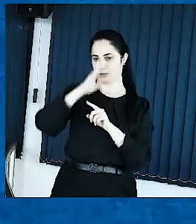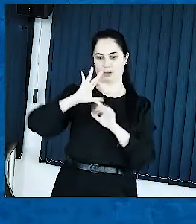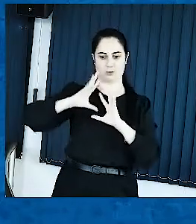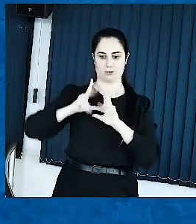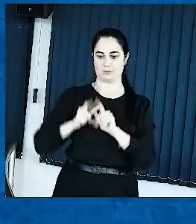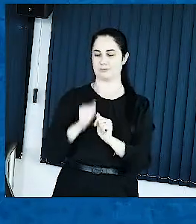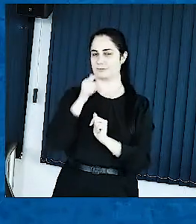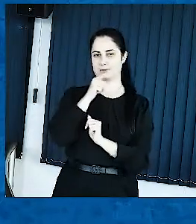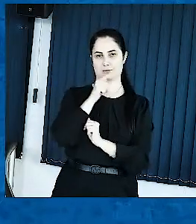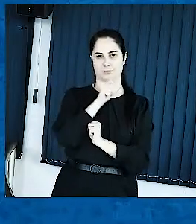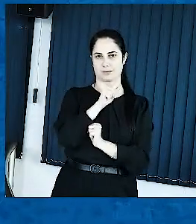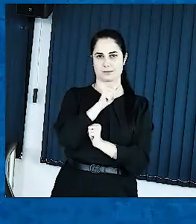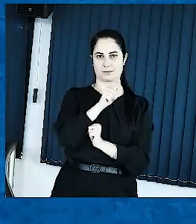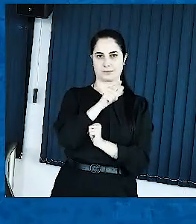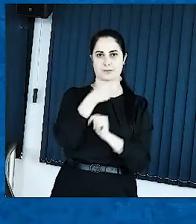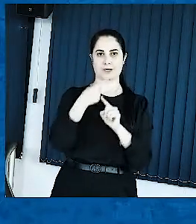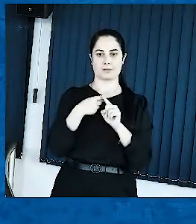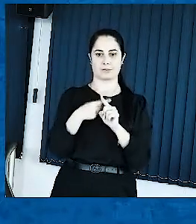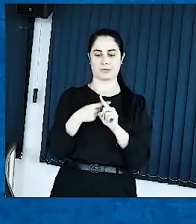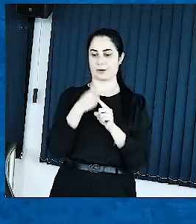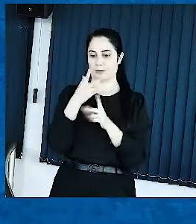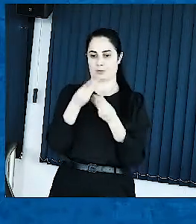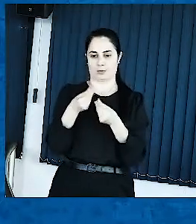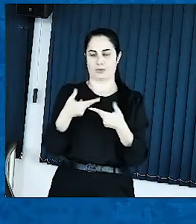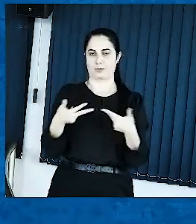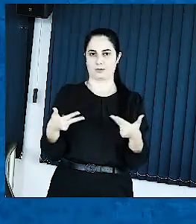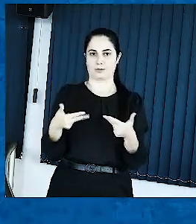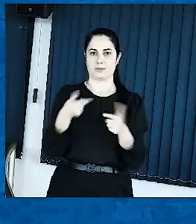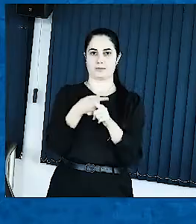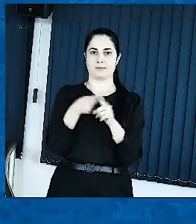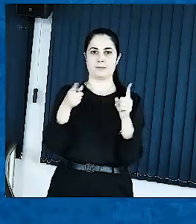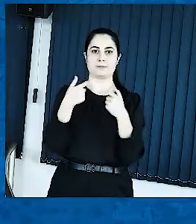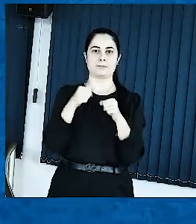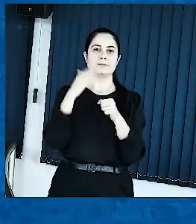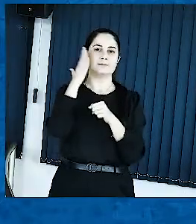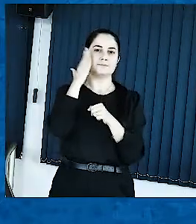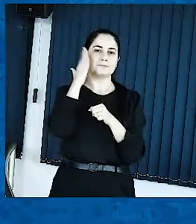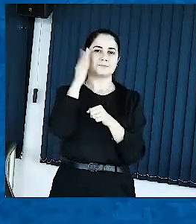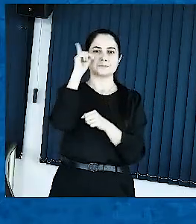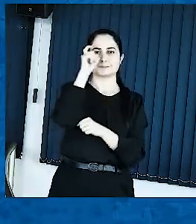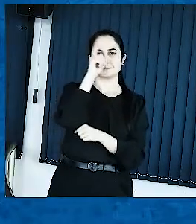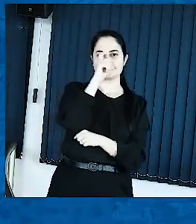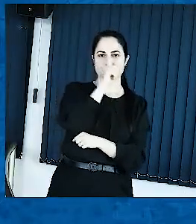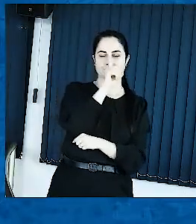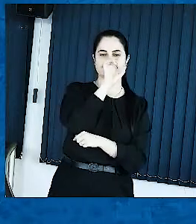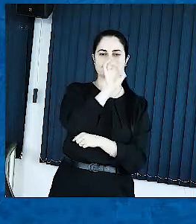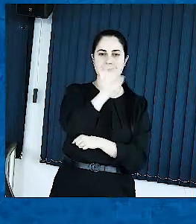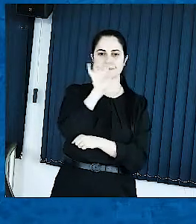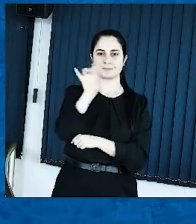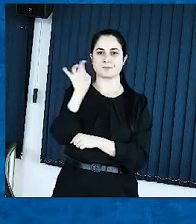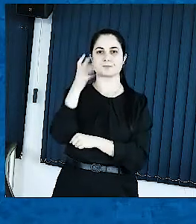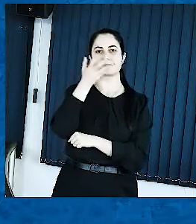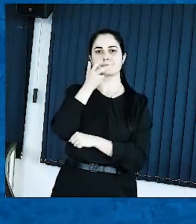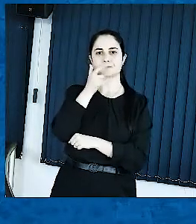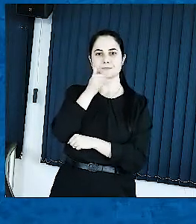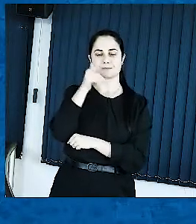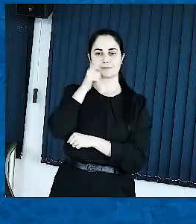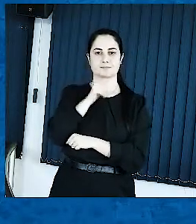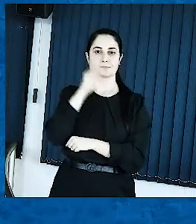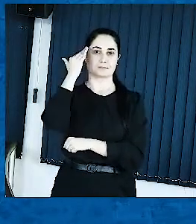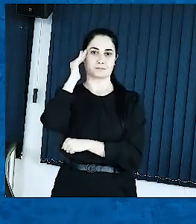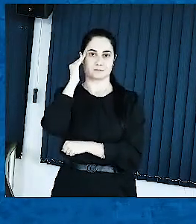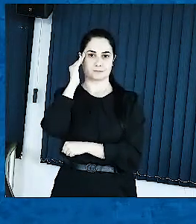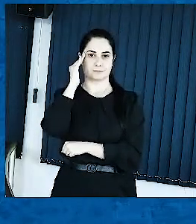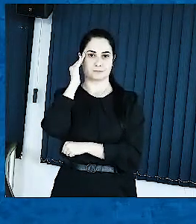vez, primeiro porque não vai conseguir, porque vai sobrecarregar, mas eu preciso ver as dificuldades o que cada criança tem para eu poder intervir